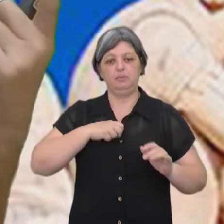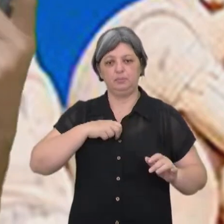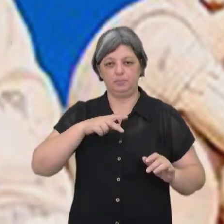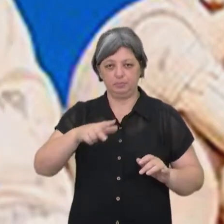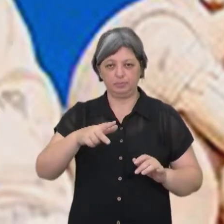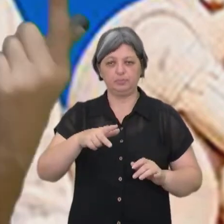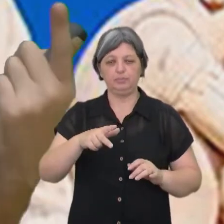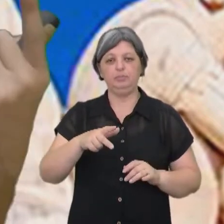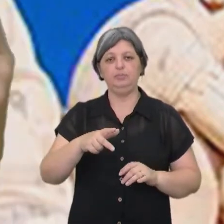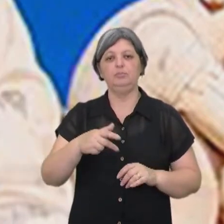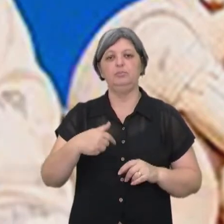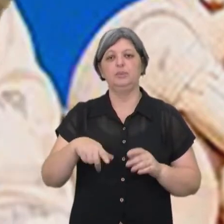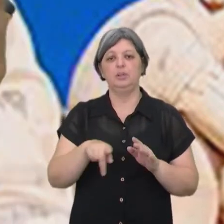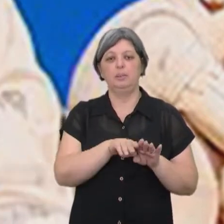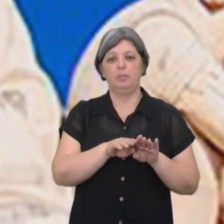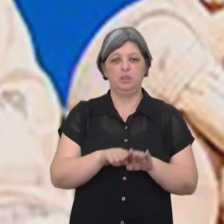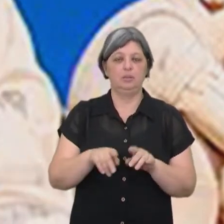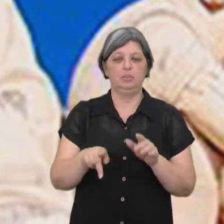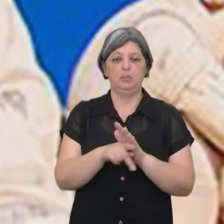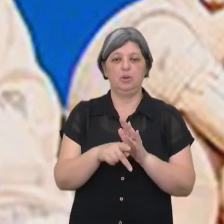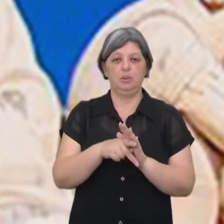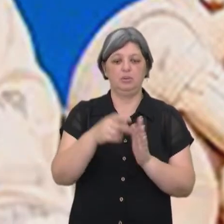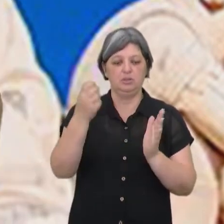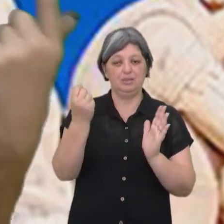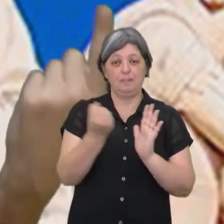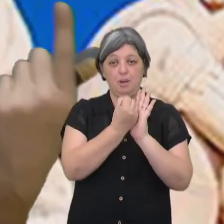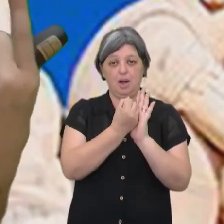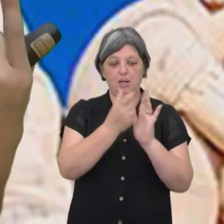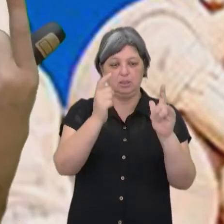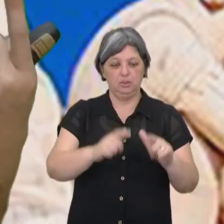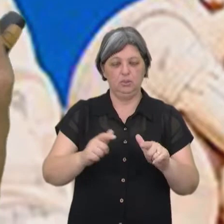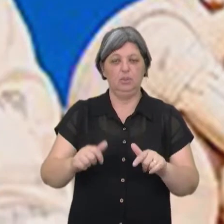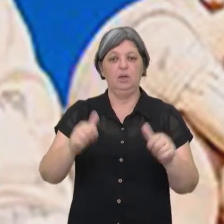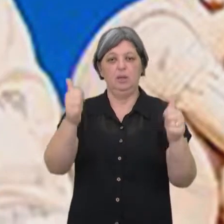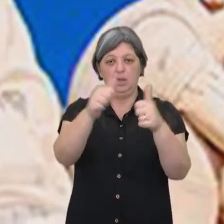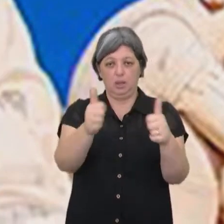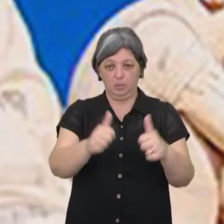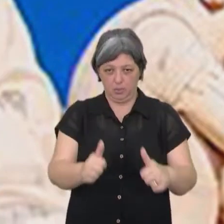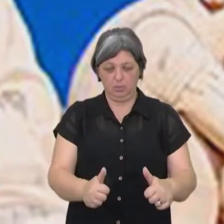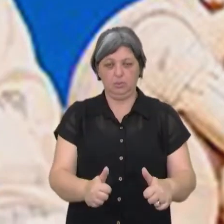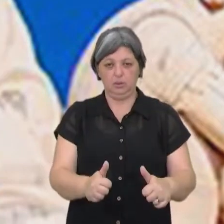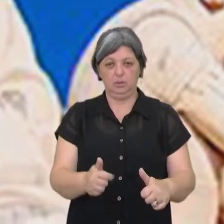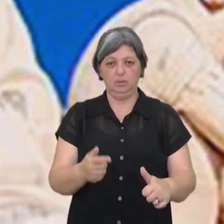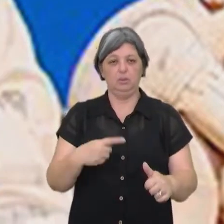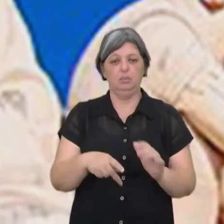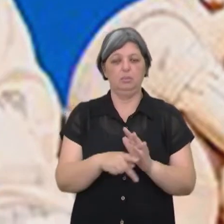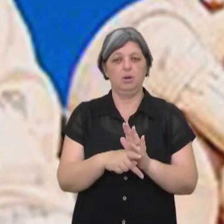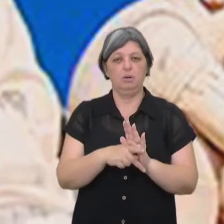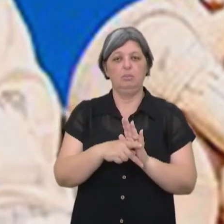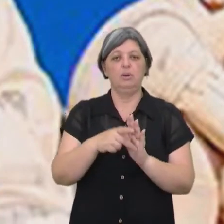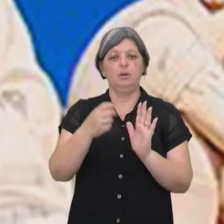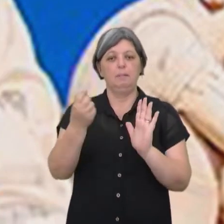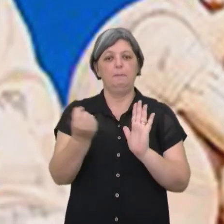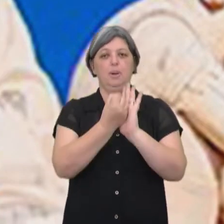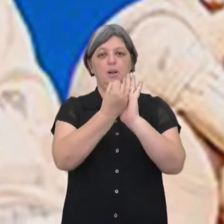esse nome aí de padrão dos descobrimentos, ou seja, é um monumento que está deixando uma marca